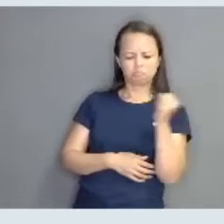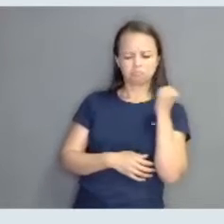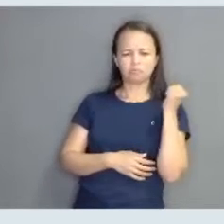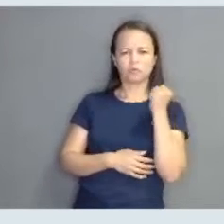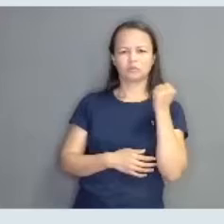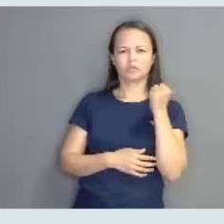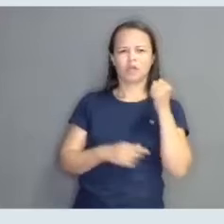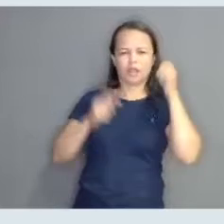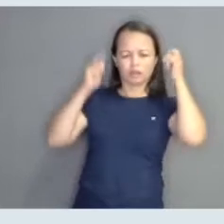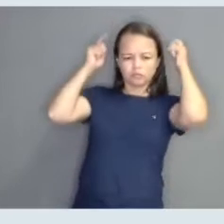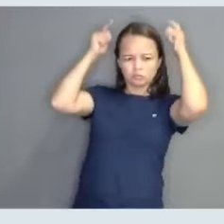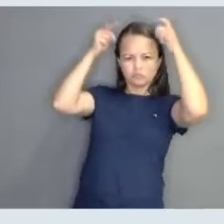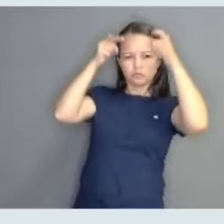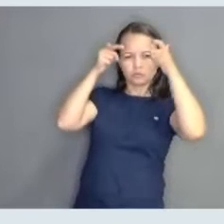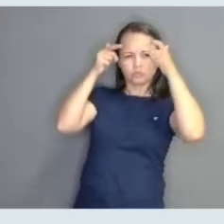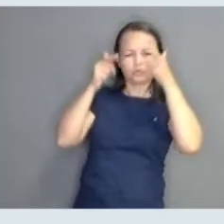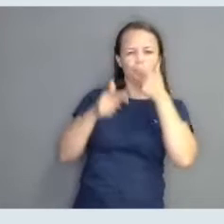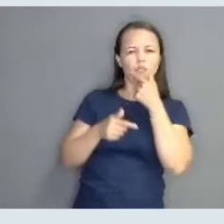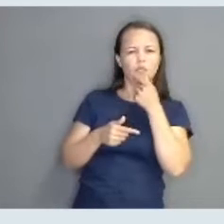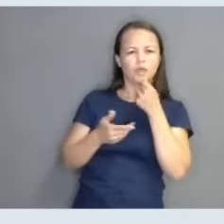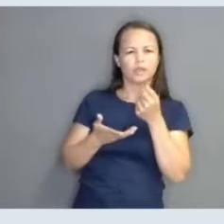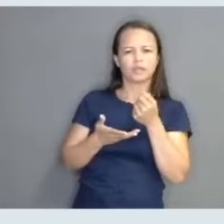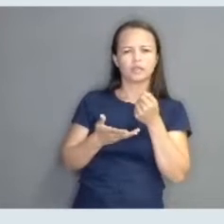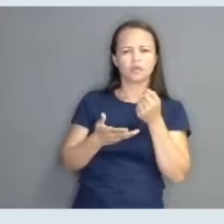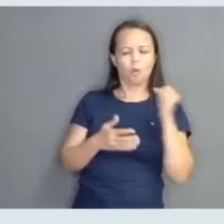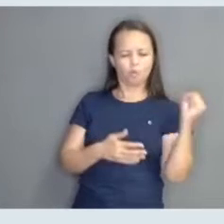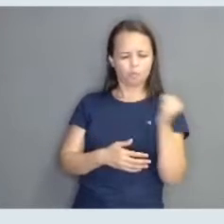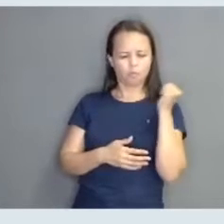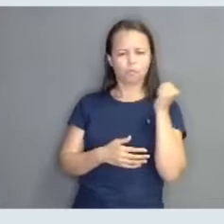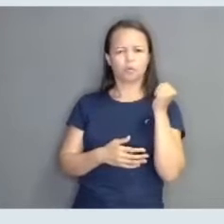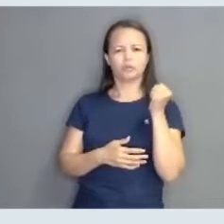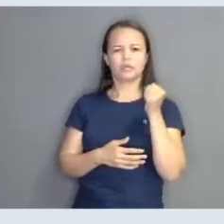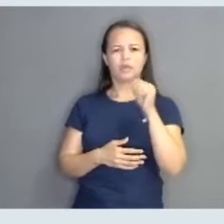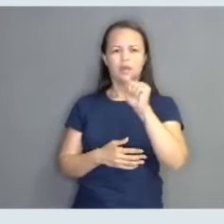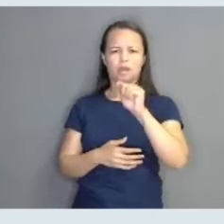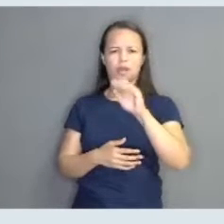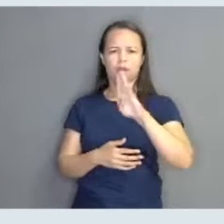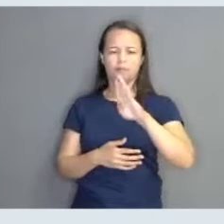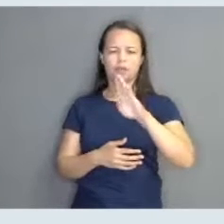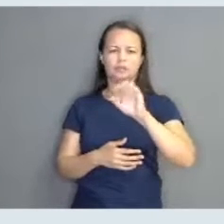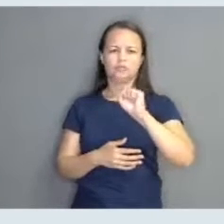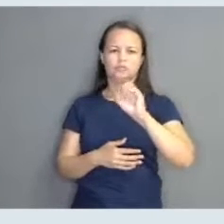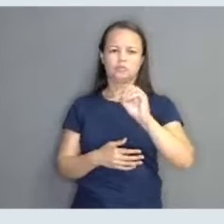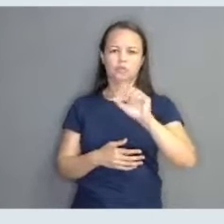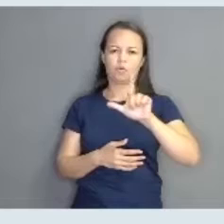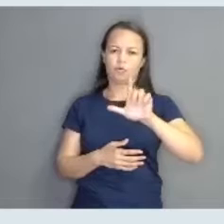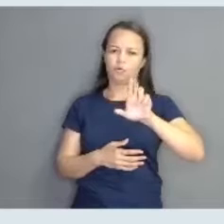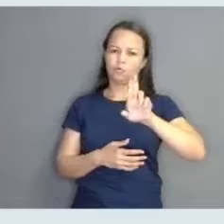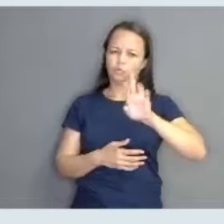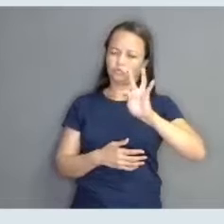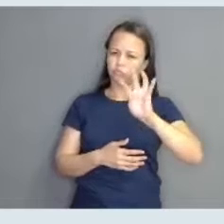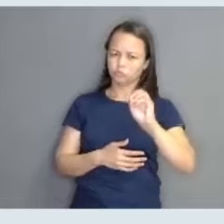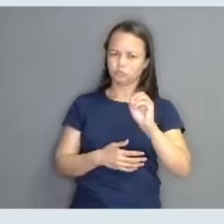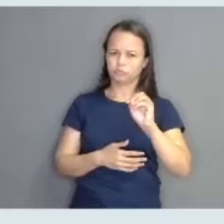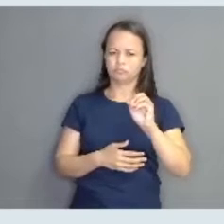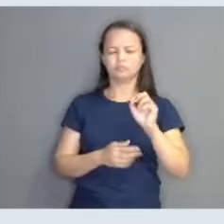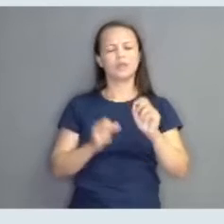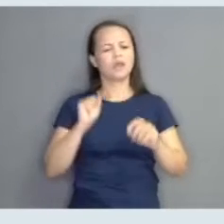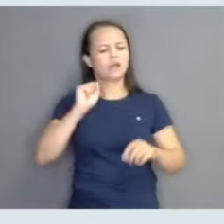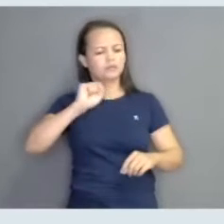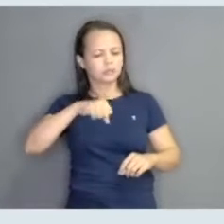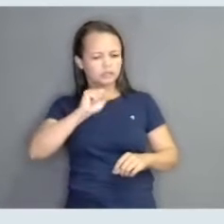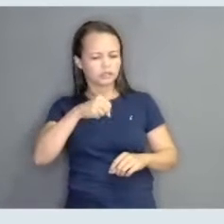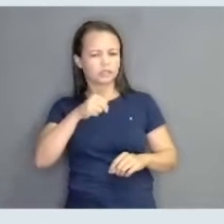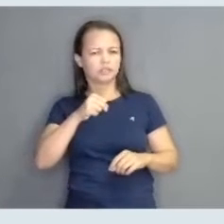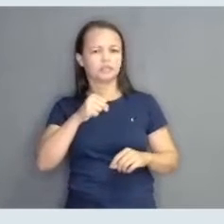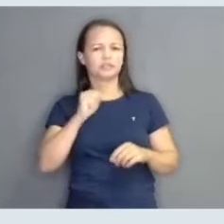do rei, com o poder absoluto? Sim, né? Se ele está lá na frente do palácio de Buckingham,